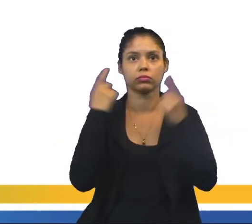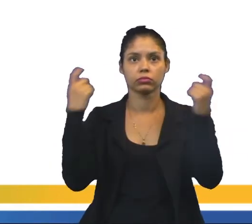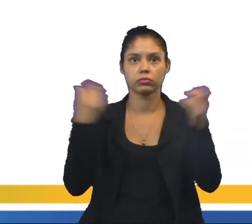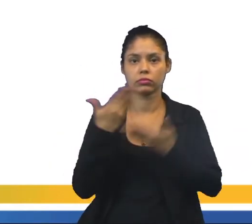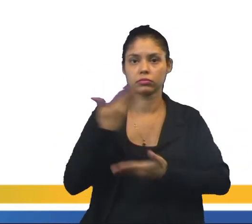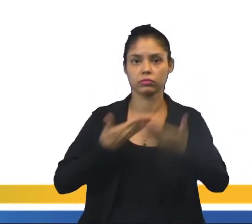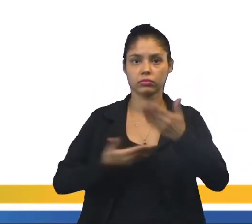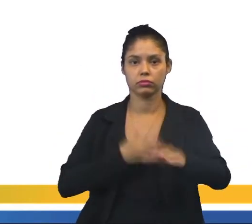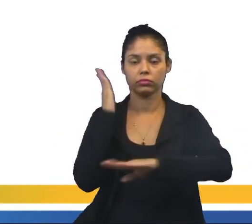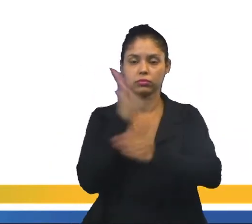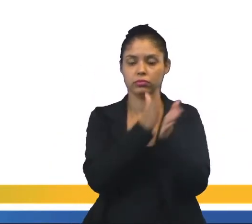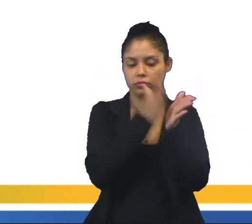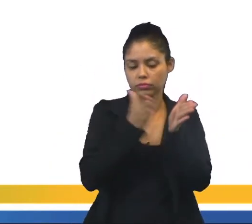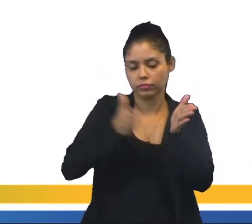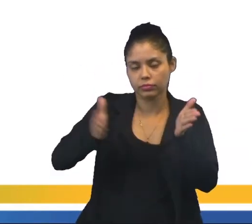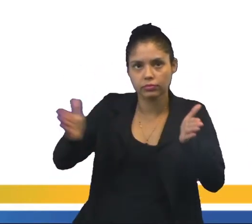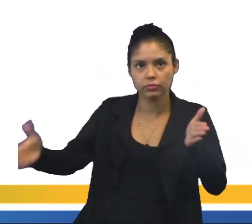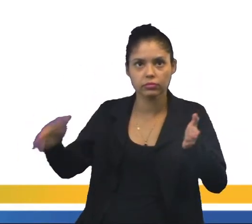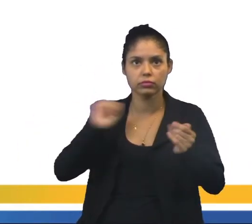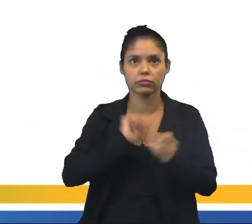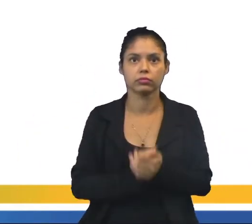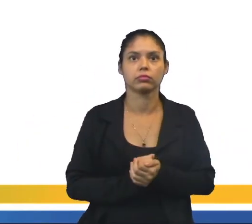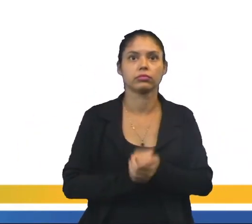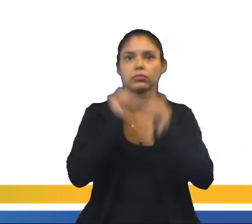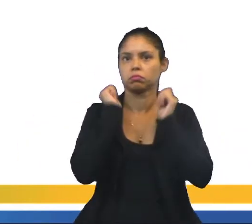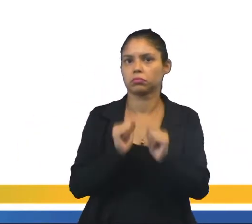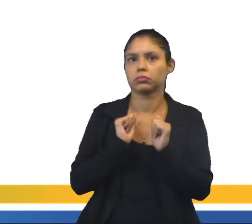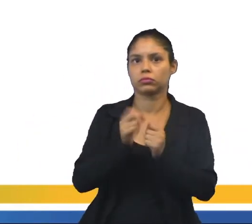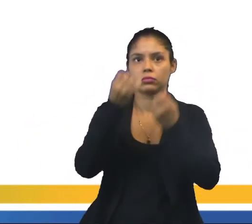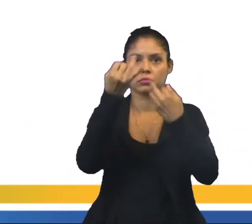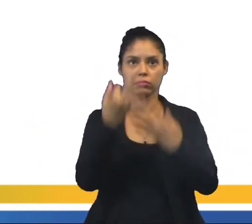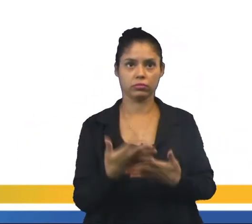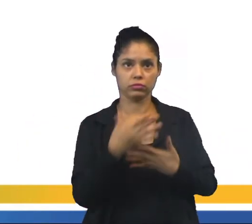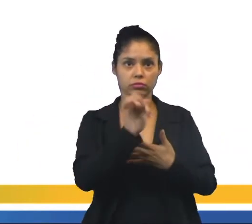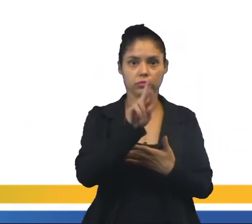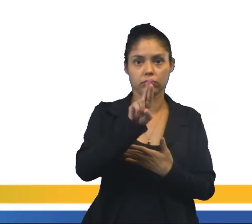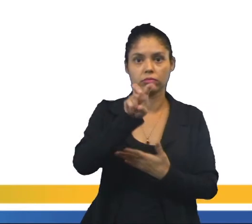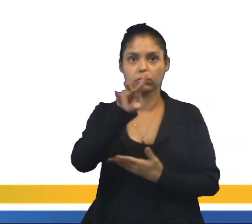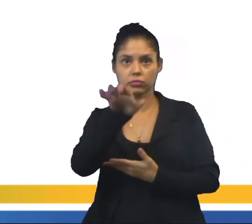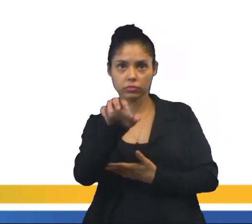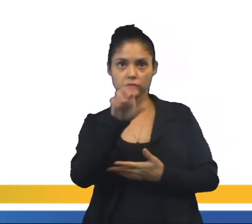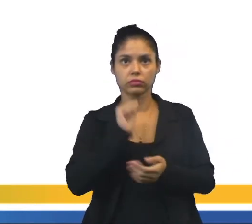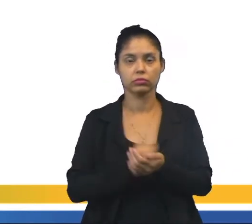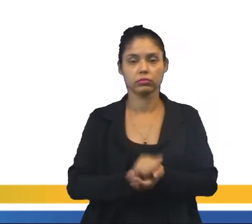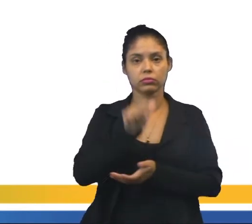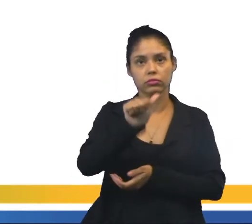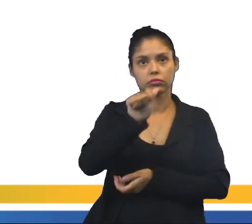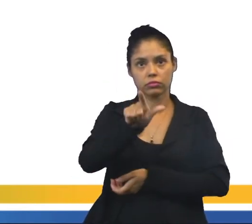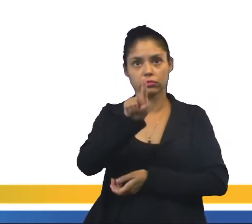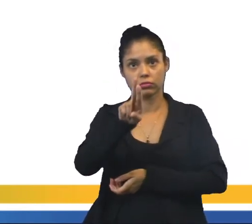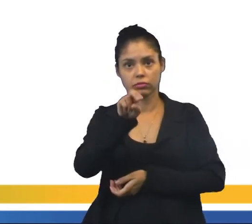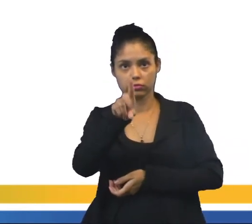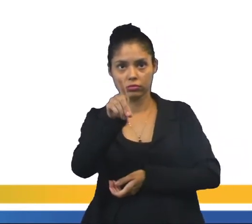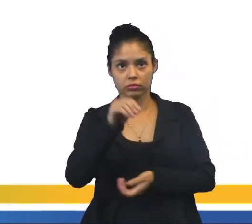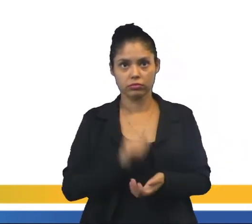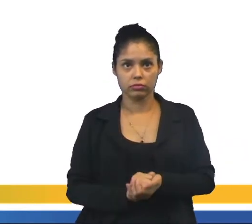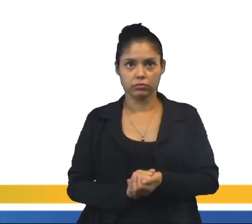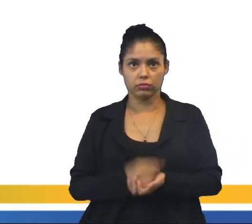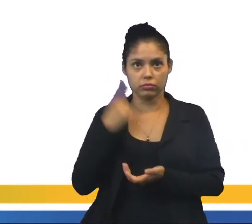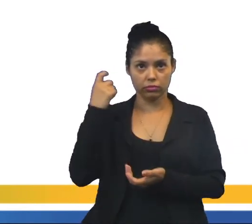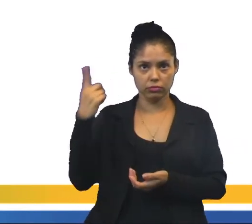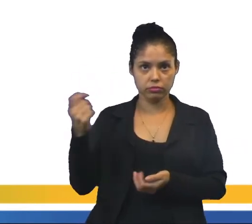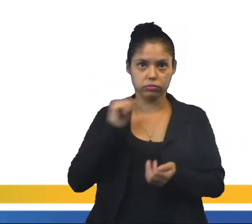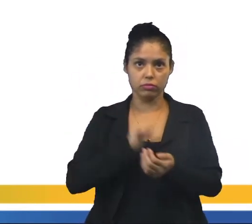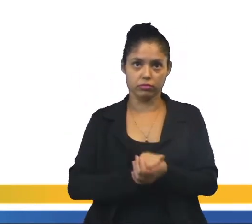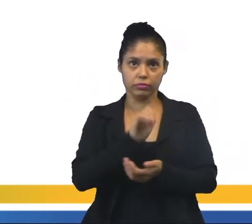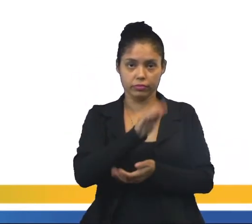som relacionada à frequência, que permite dizer se ele é um som grave ou um som agudo. Um